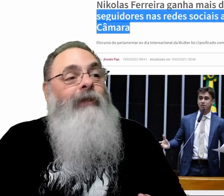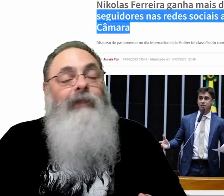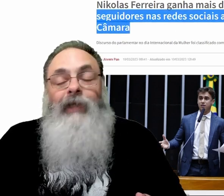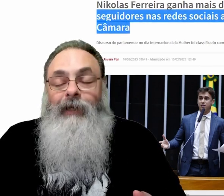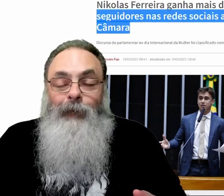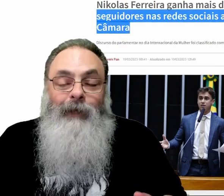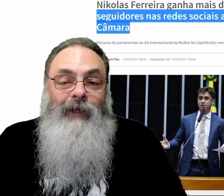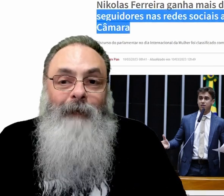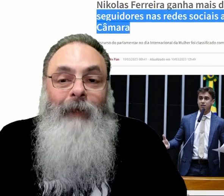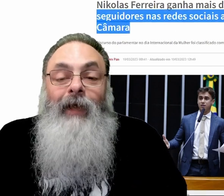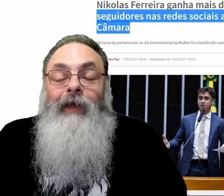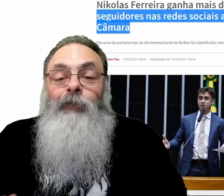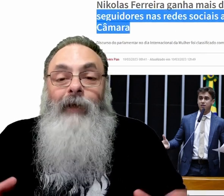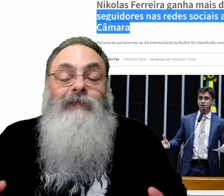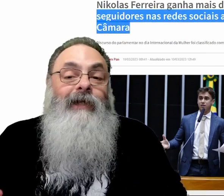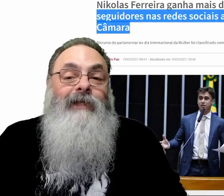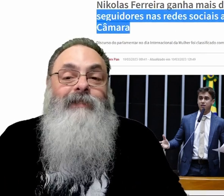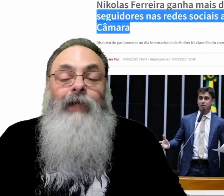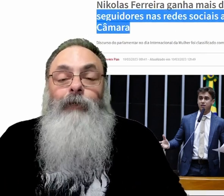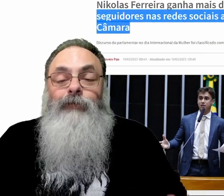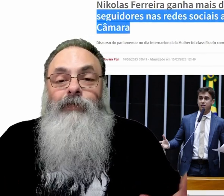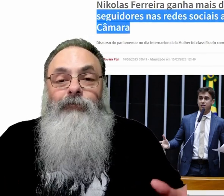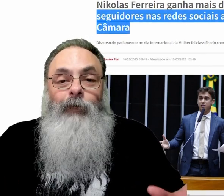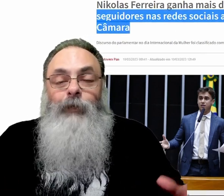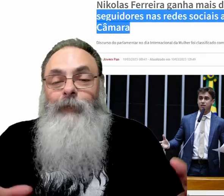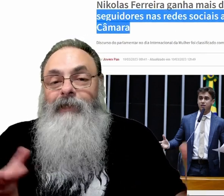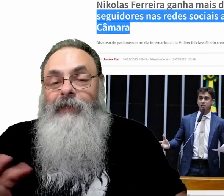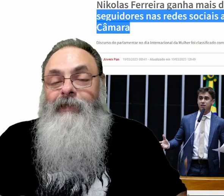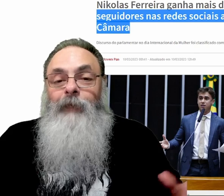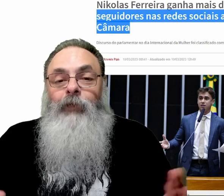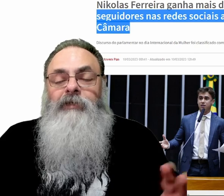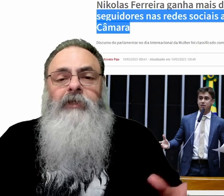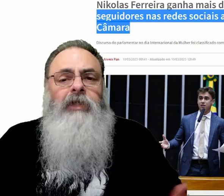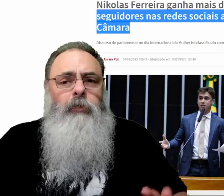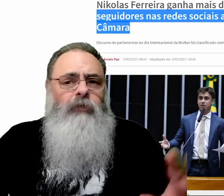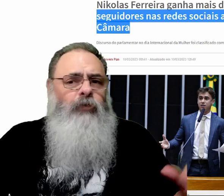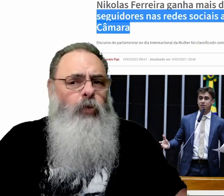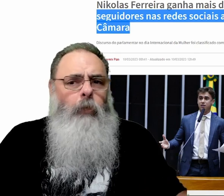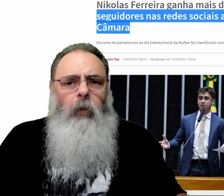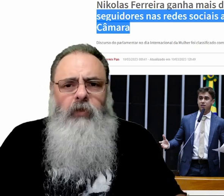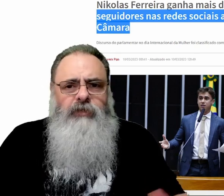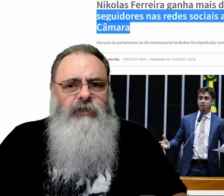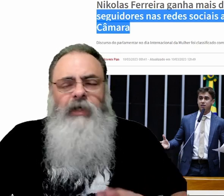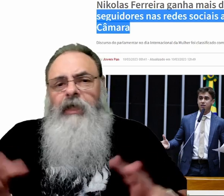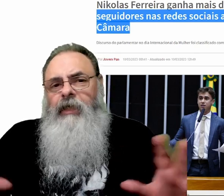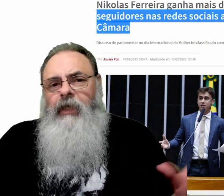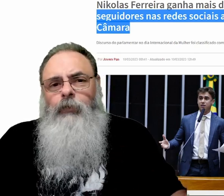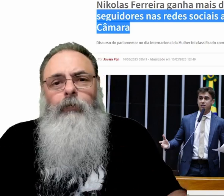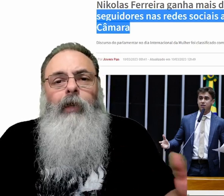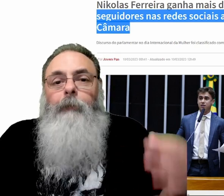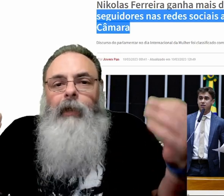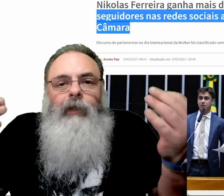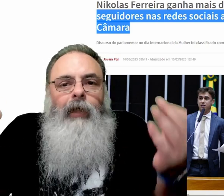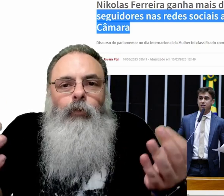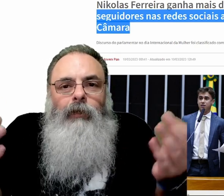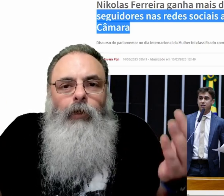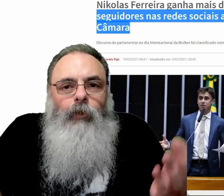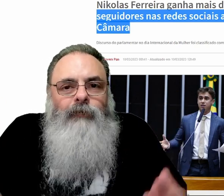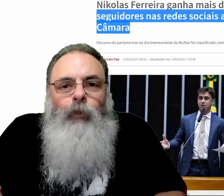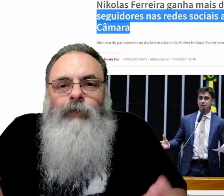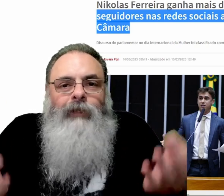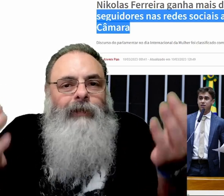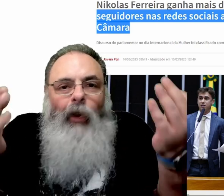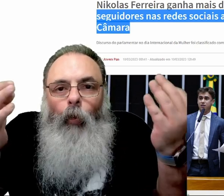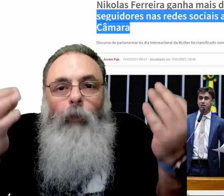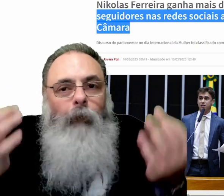da fala na Câmara né e o mais engraçado é você ver algumas matérias que tem por exemplo que não que foram robôs que ele não cara para que que